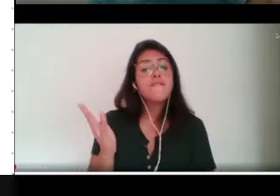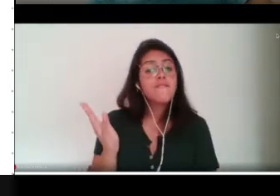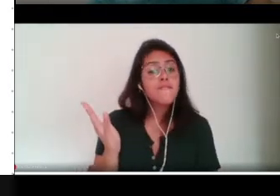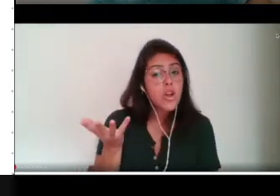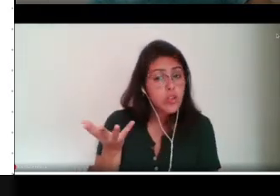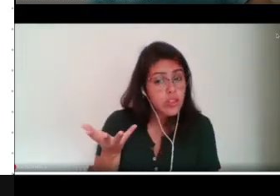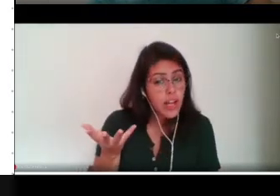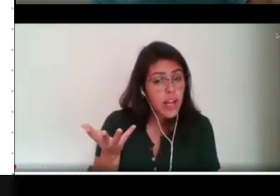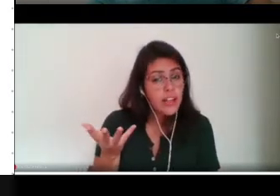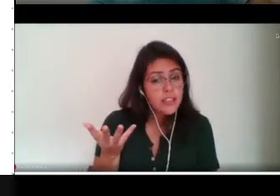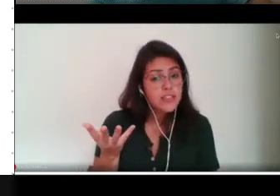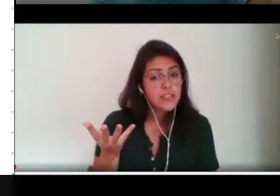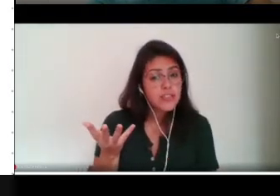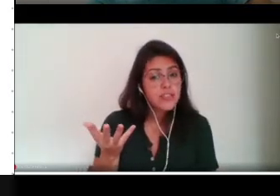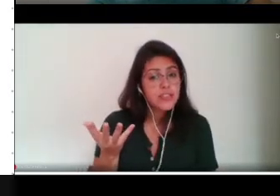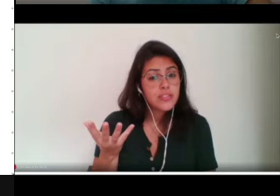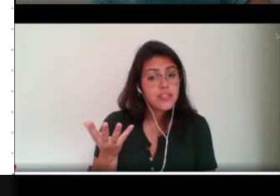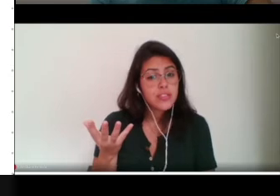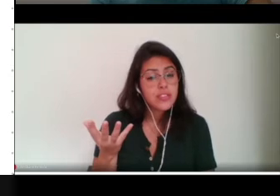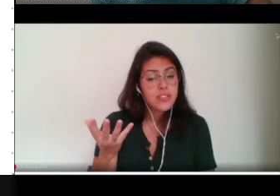e constante.